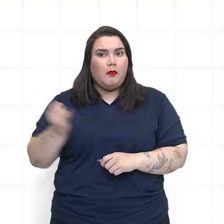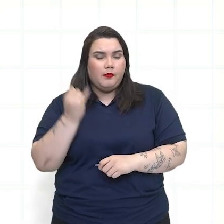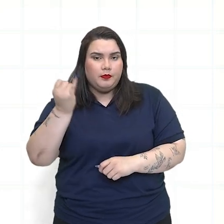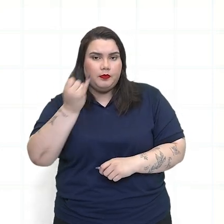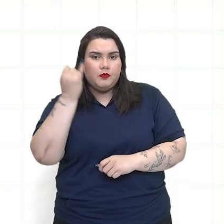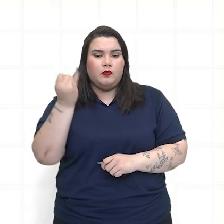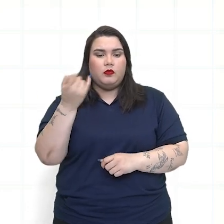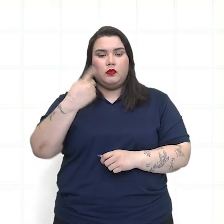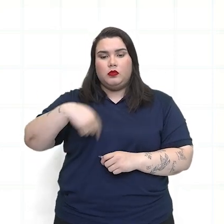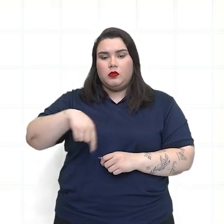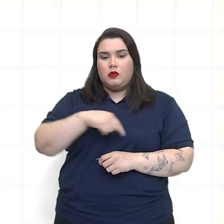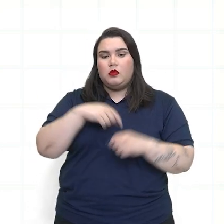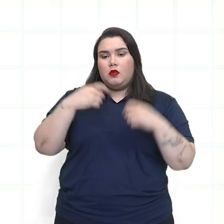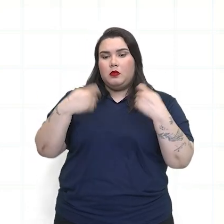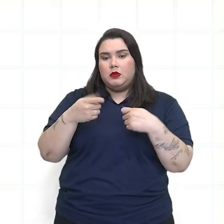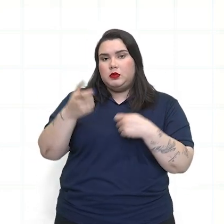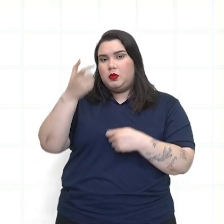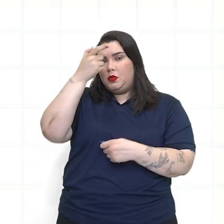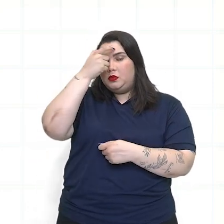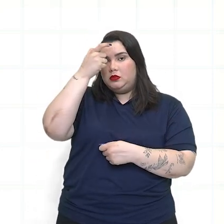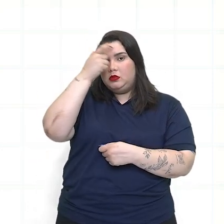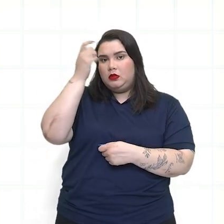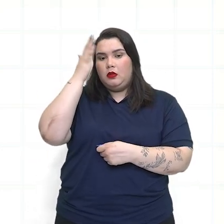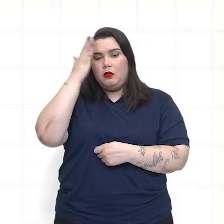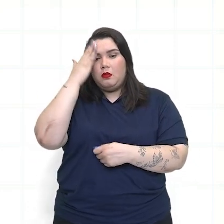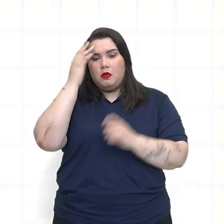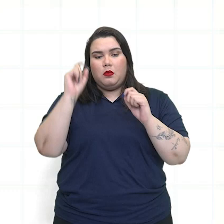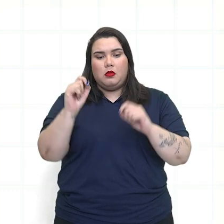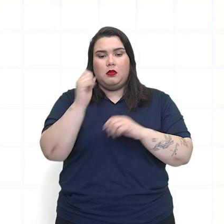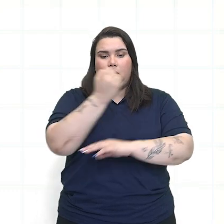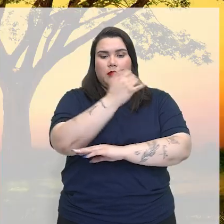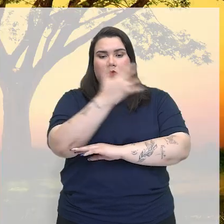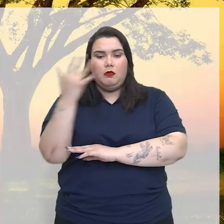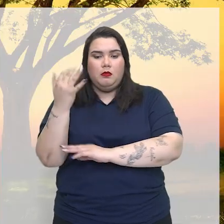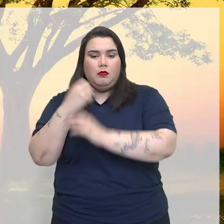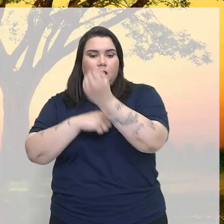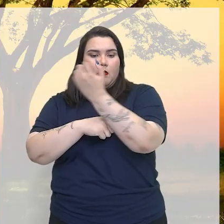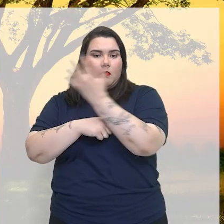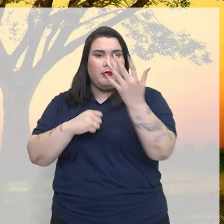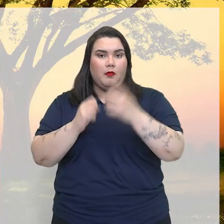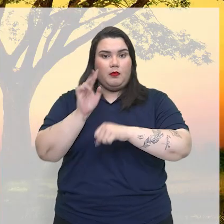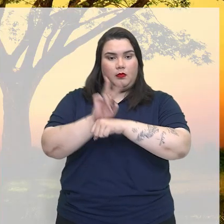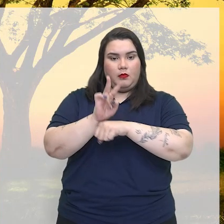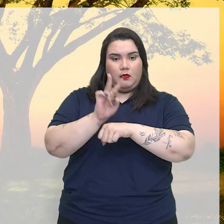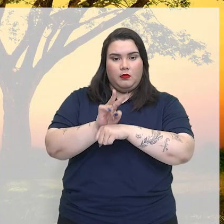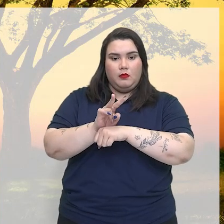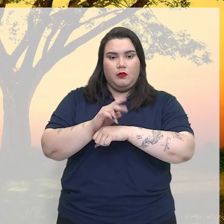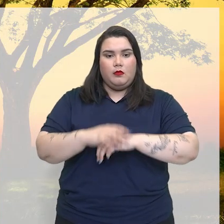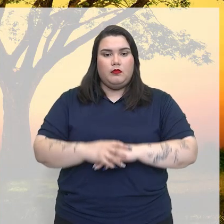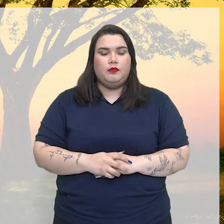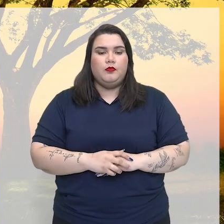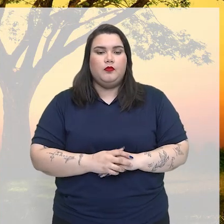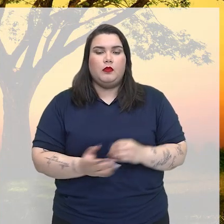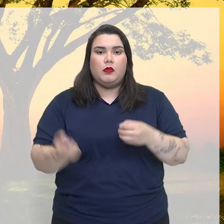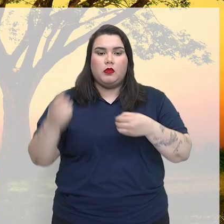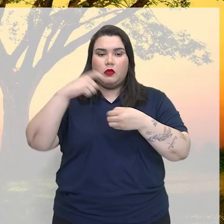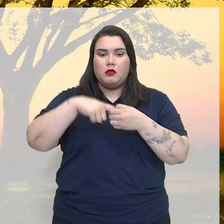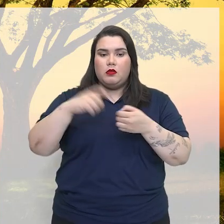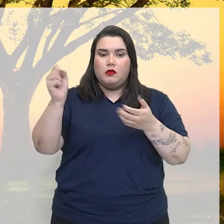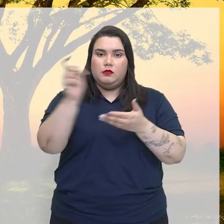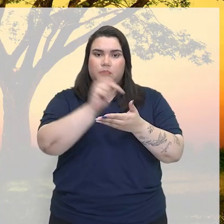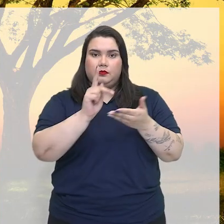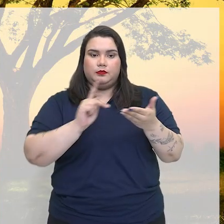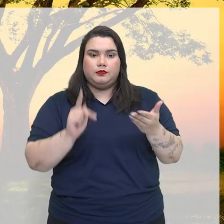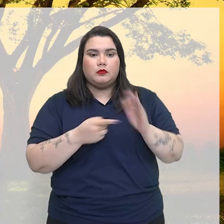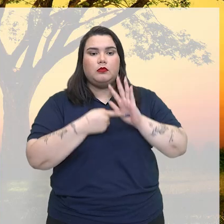Precisamos ter consciência sobre a preservação do ambiente. Volta o poema, por favor. Então, voltando vendo esse poema,